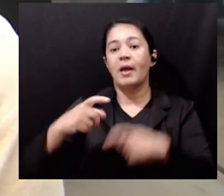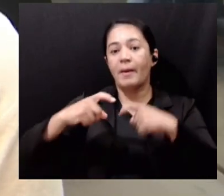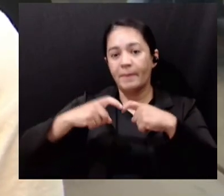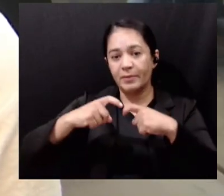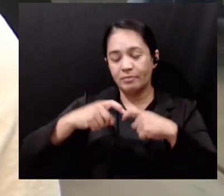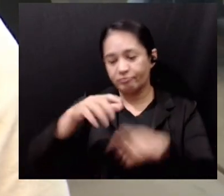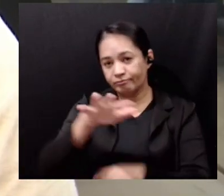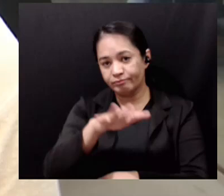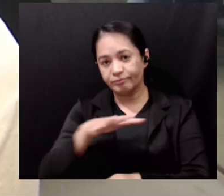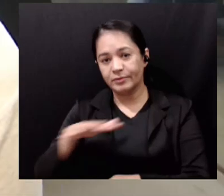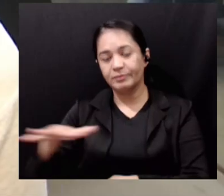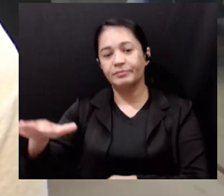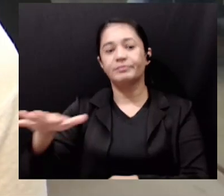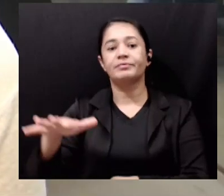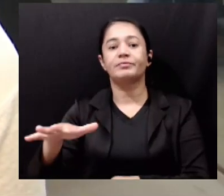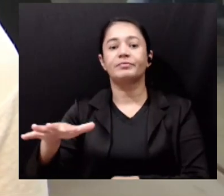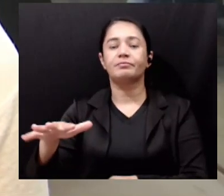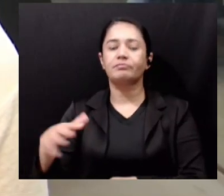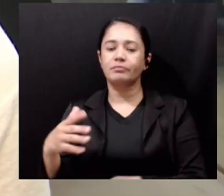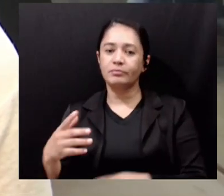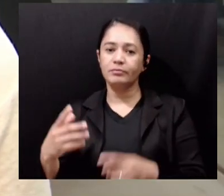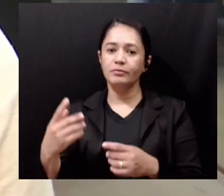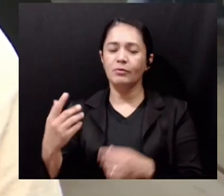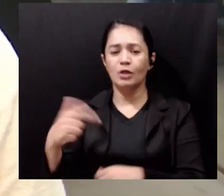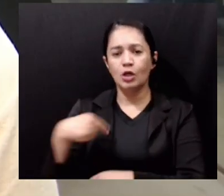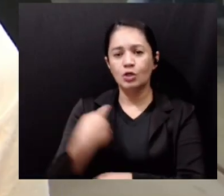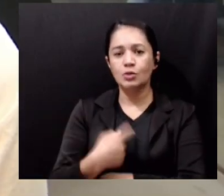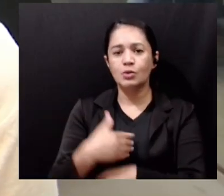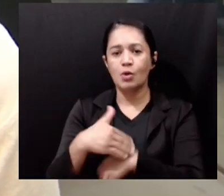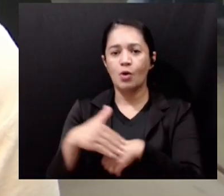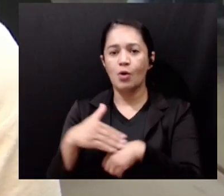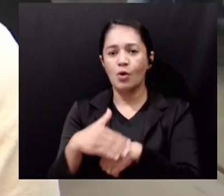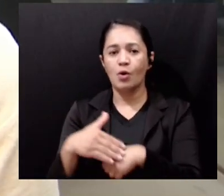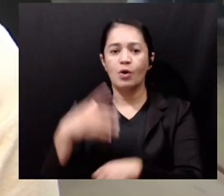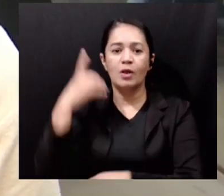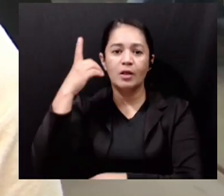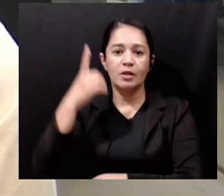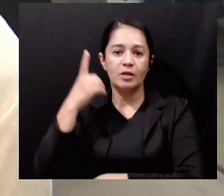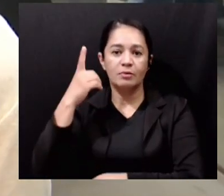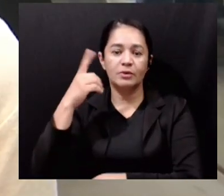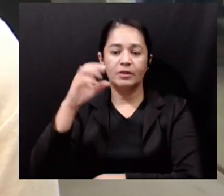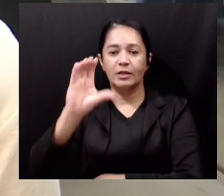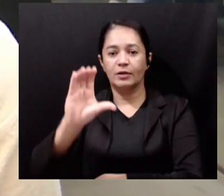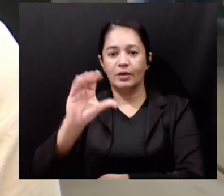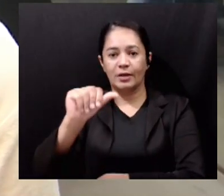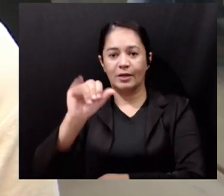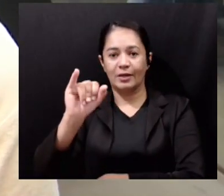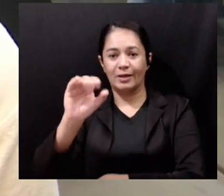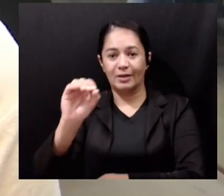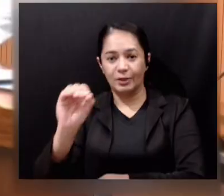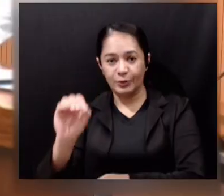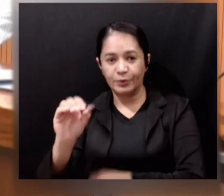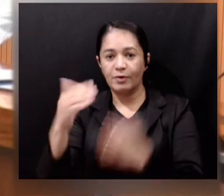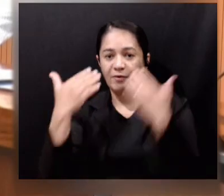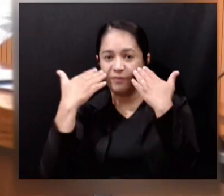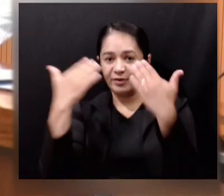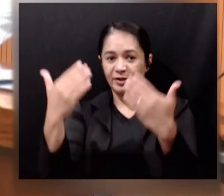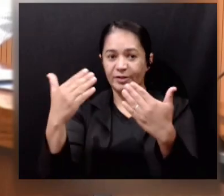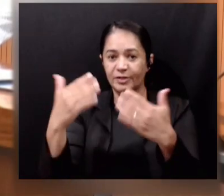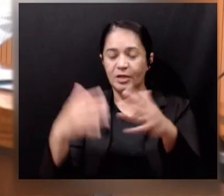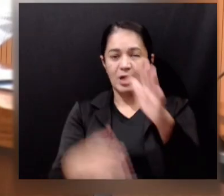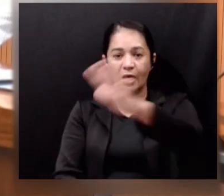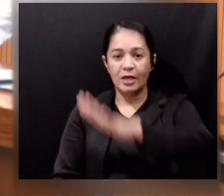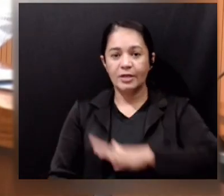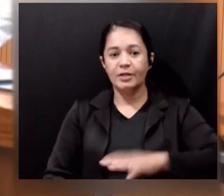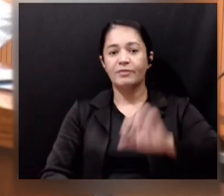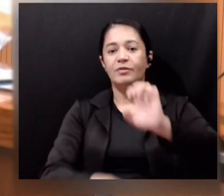Legislativa, Conversamos também com o deputado Caio França, que é o presidente da Frente Parlamentar a nível estadual também. A frente